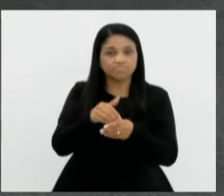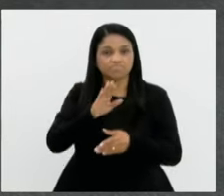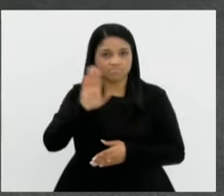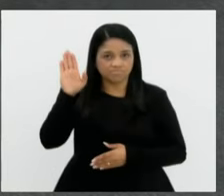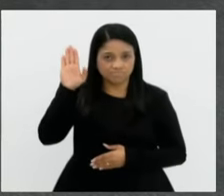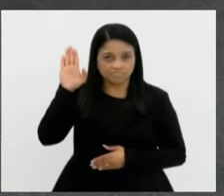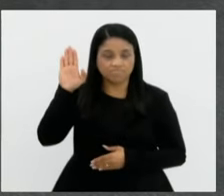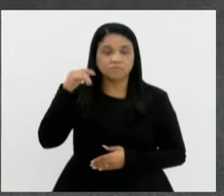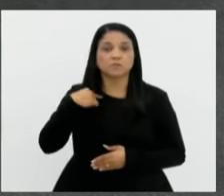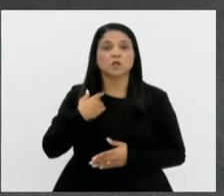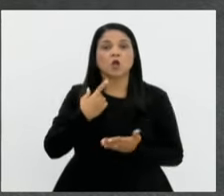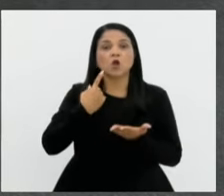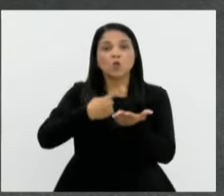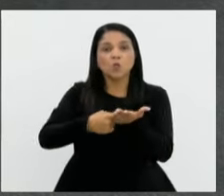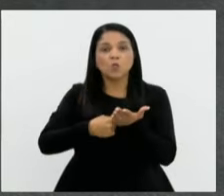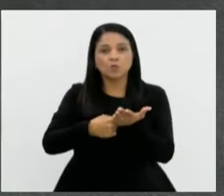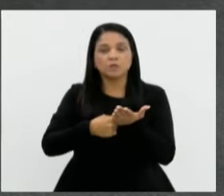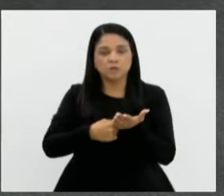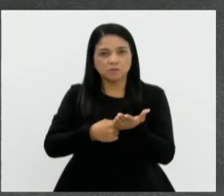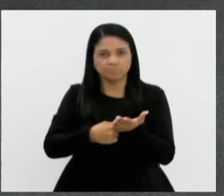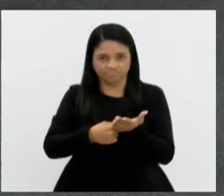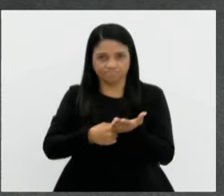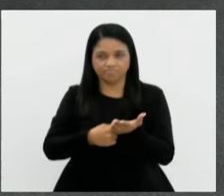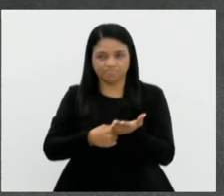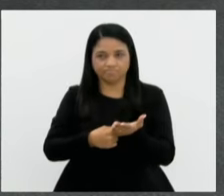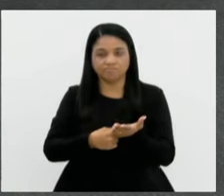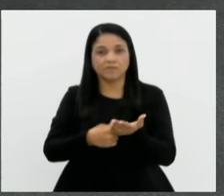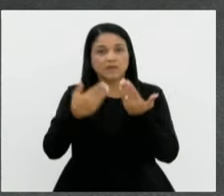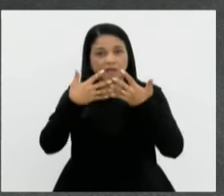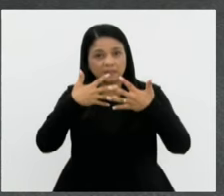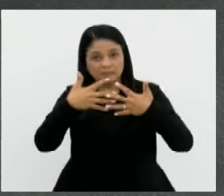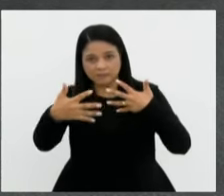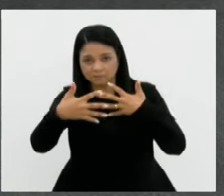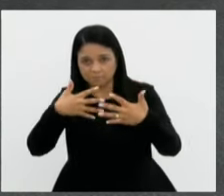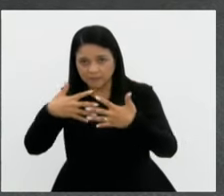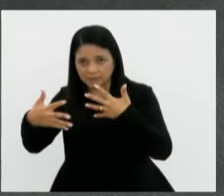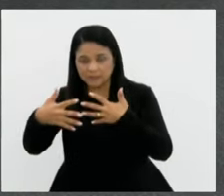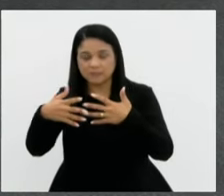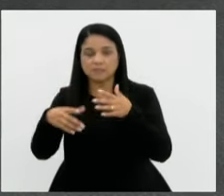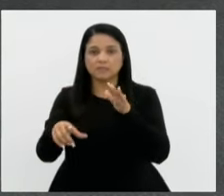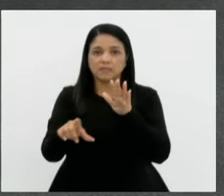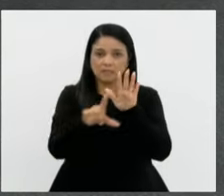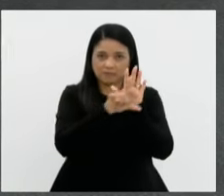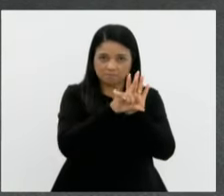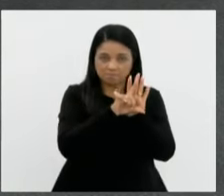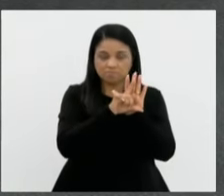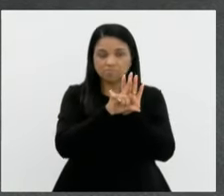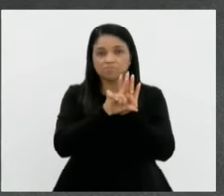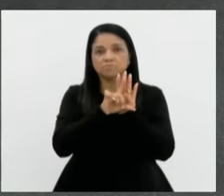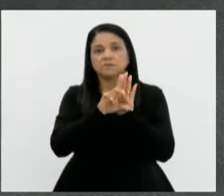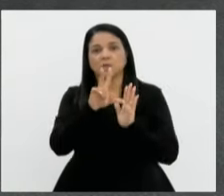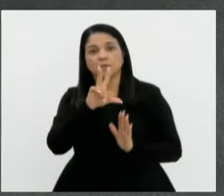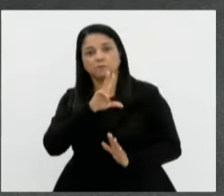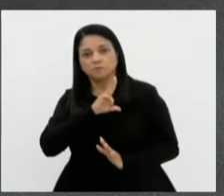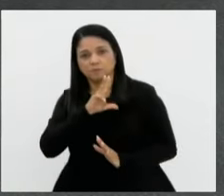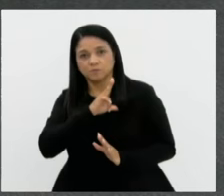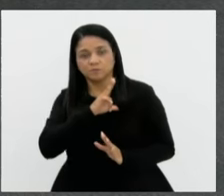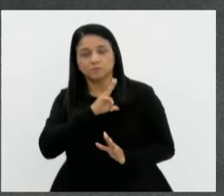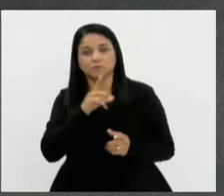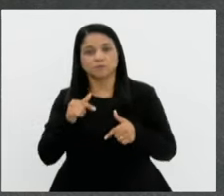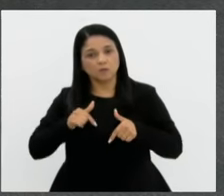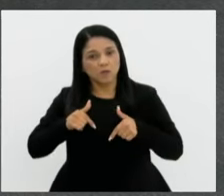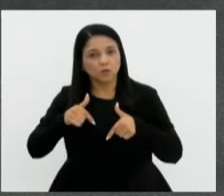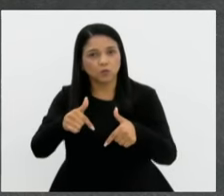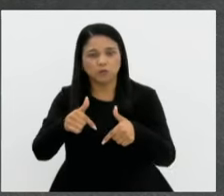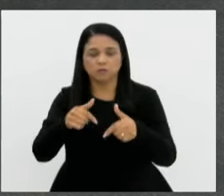para isso, cumprir também os seus princípios da transparência, da legalidade, da impessoalidade que impera na atuação de